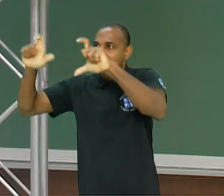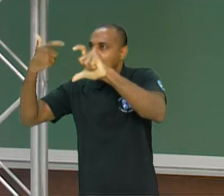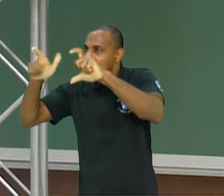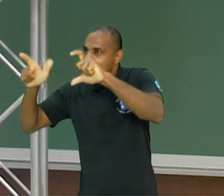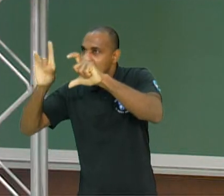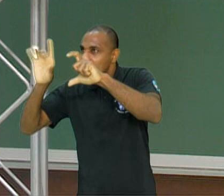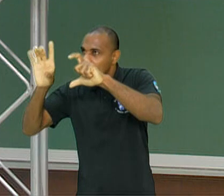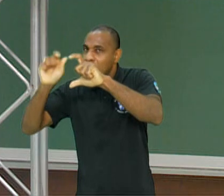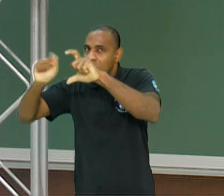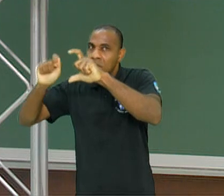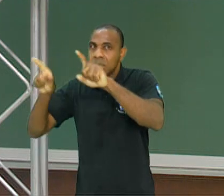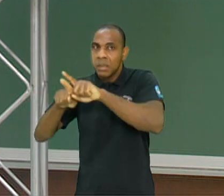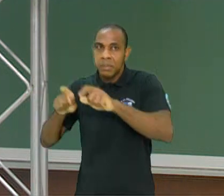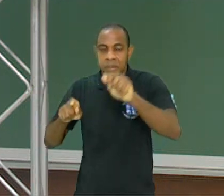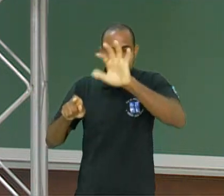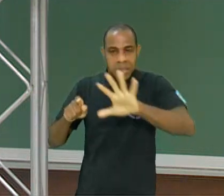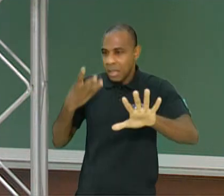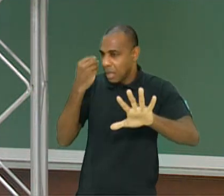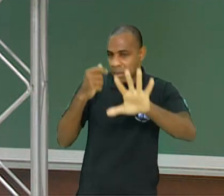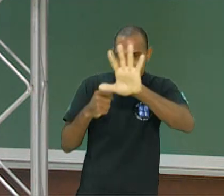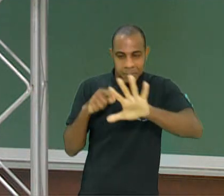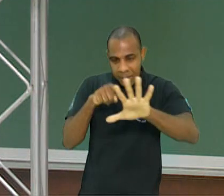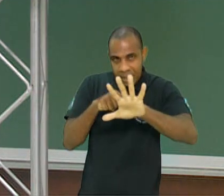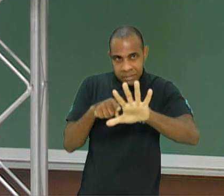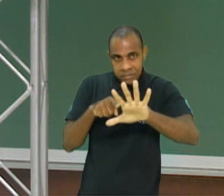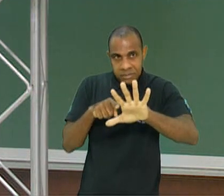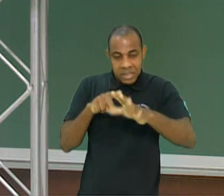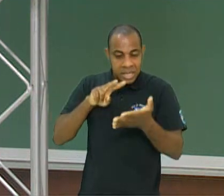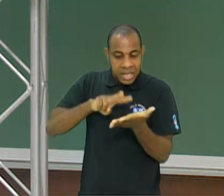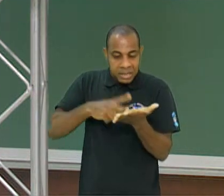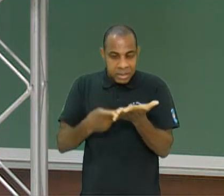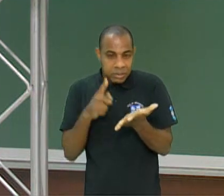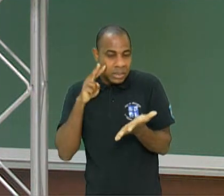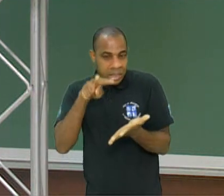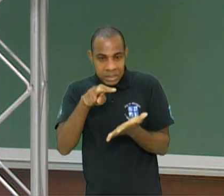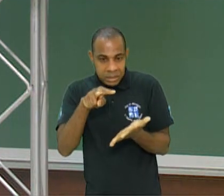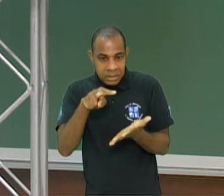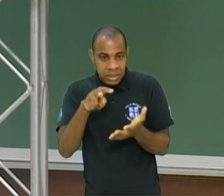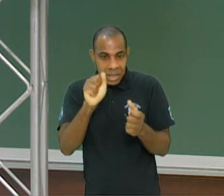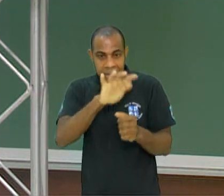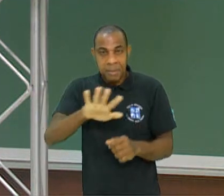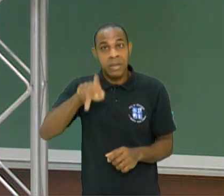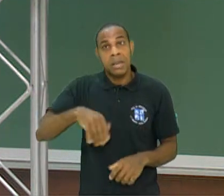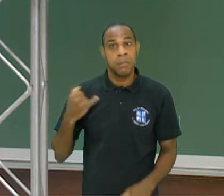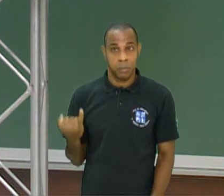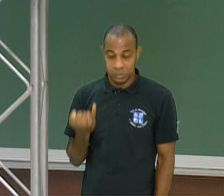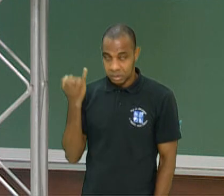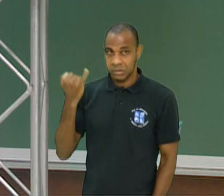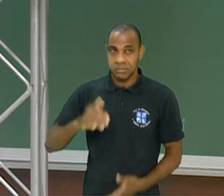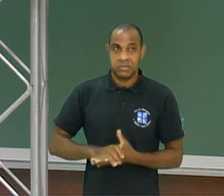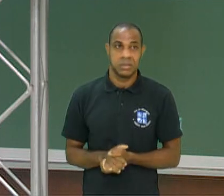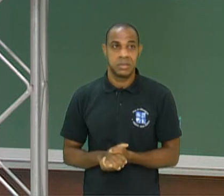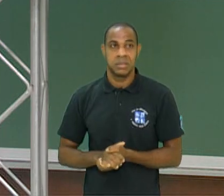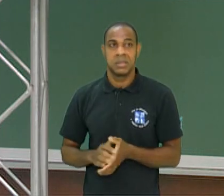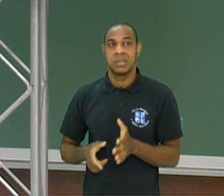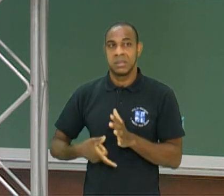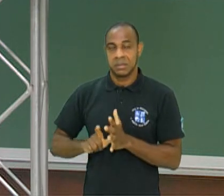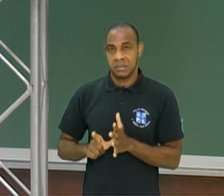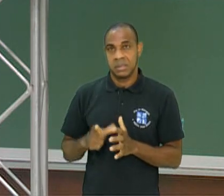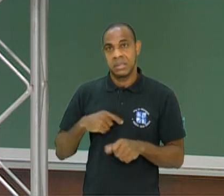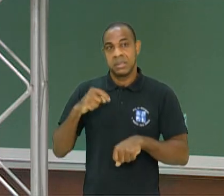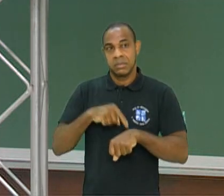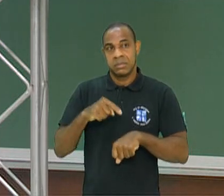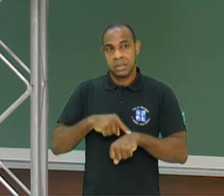né, a parte escrita, mas também você tem a imagem, interpretar a imagem é muito importante. Então, aquilo que eu falei antes de dar o tempo